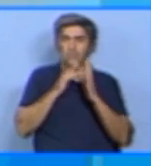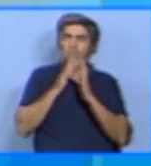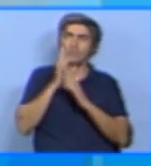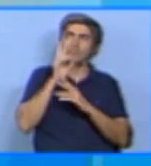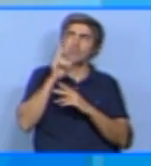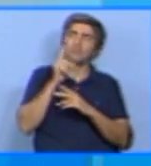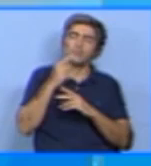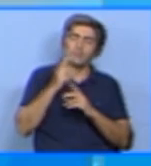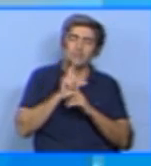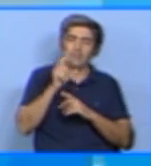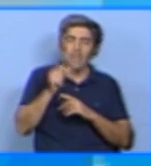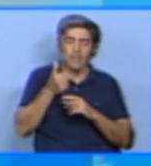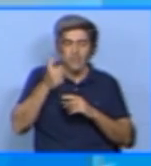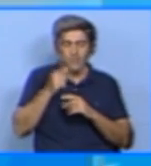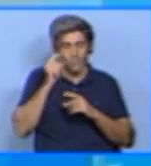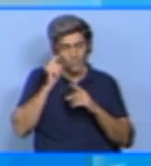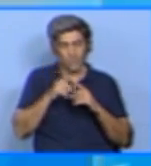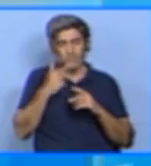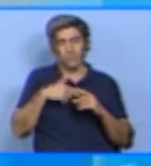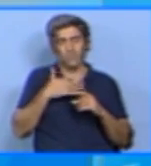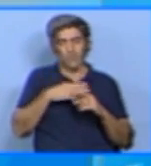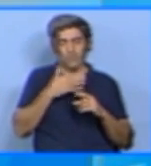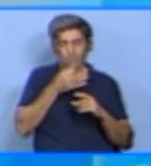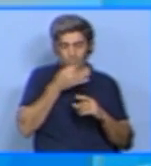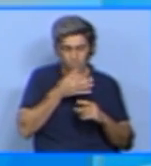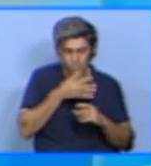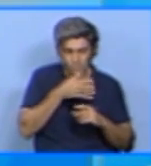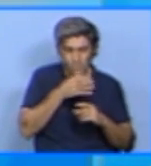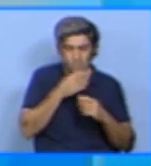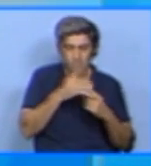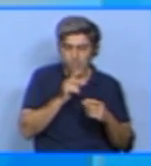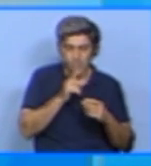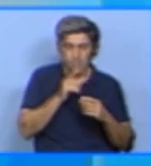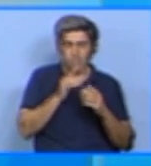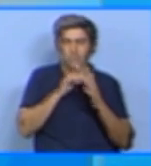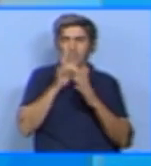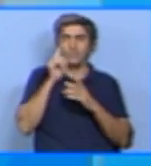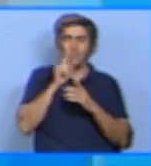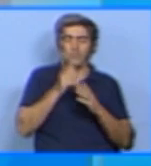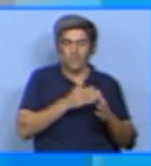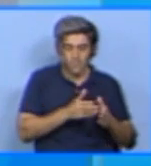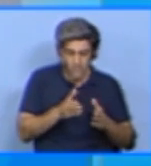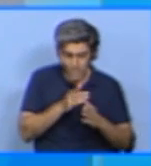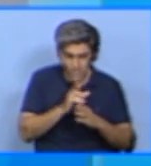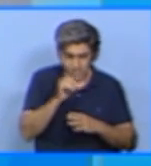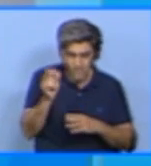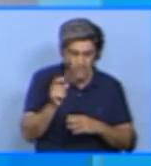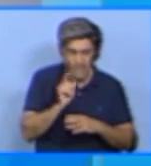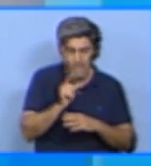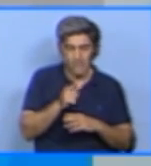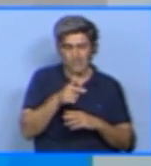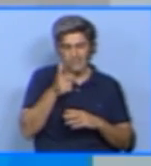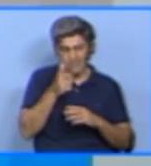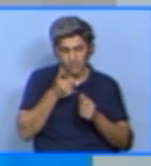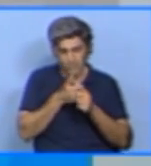saída. Não é? Porque a gente ficamos a querer explicar o mal, mas Jesus não vai explicar, vai mostrar o caminho. E esse é que interessa seguir,